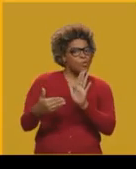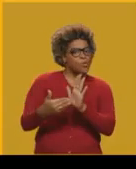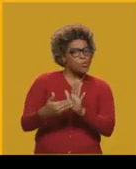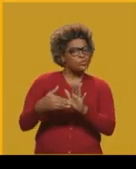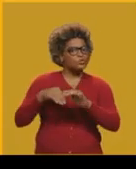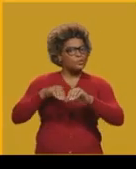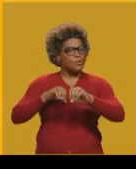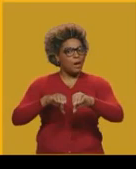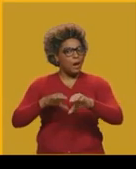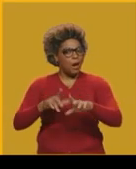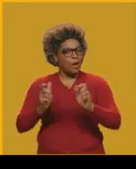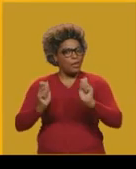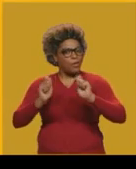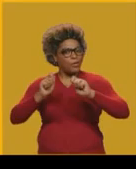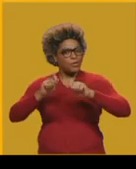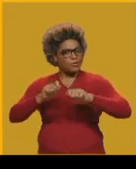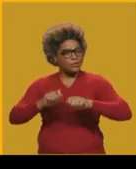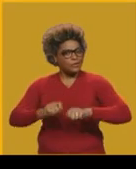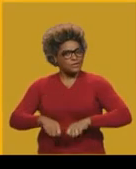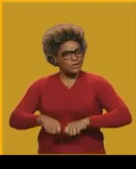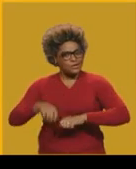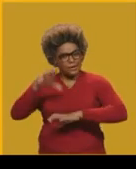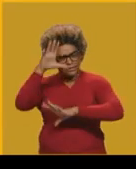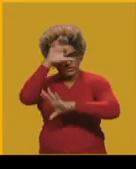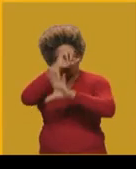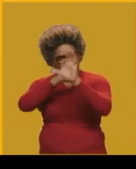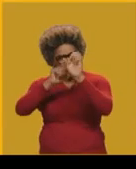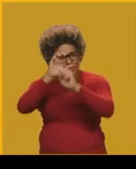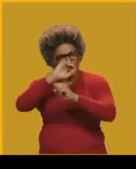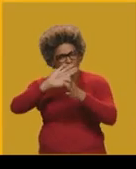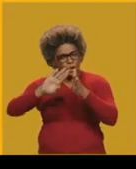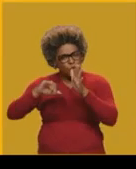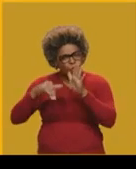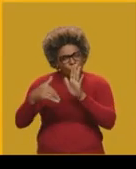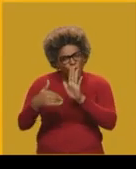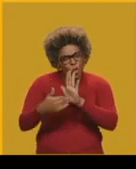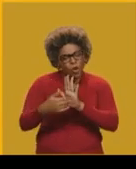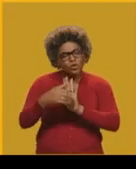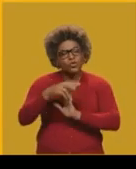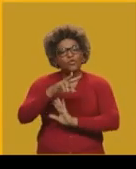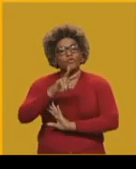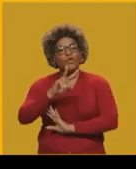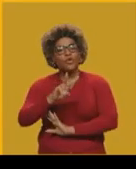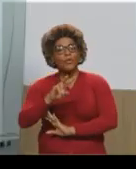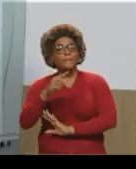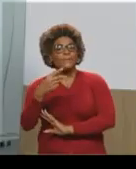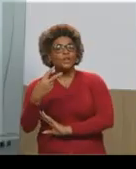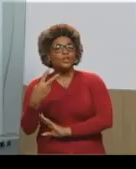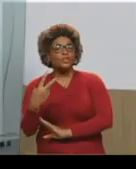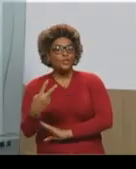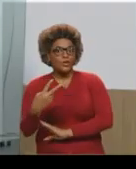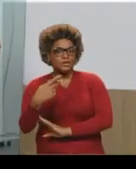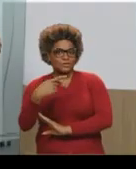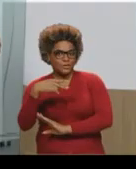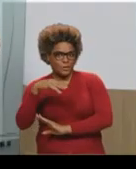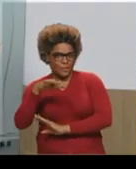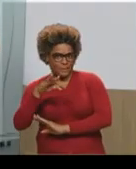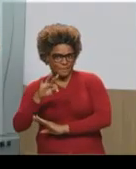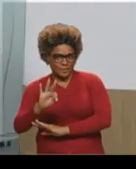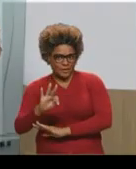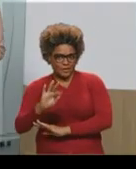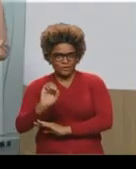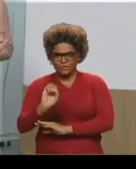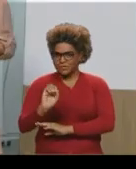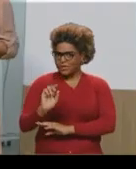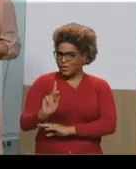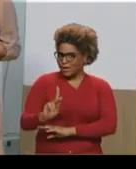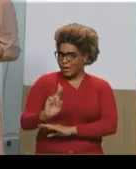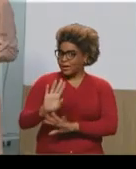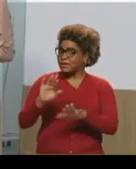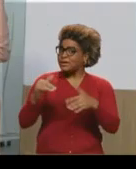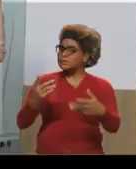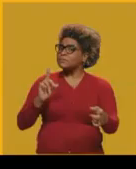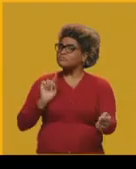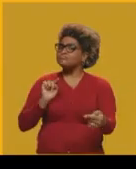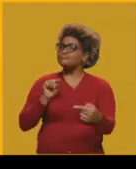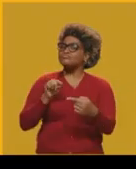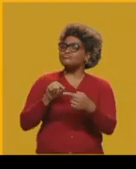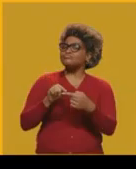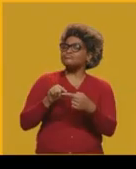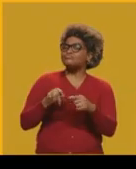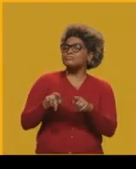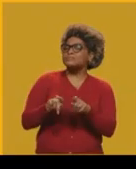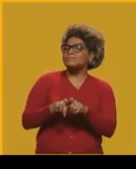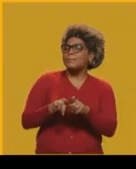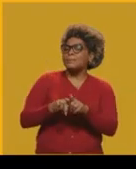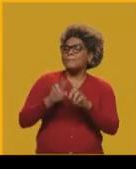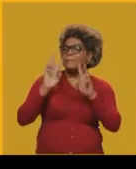conseguiremos trabalhar todo o volume 2 do PET, ok? Então, como objetivo também teremos como reconhecer